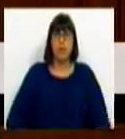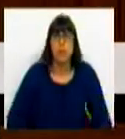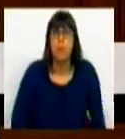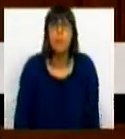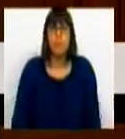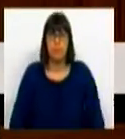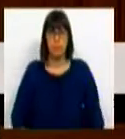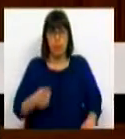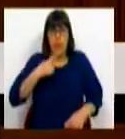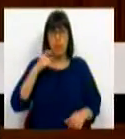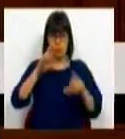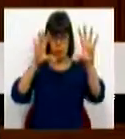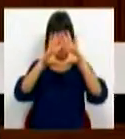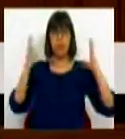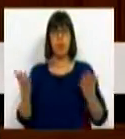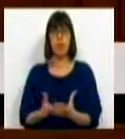Uma pergunta é um bocadinho genérica.